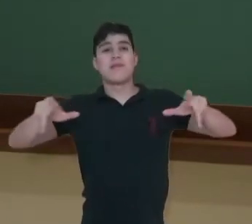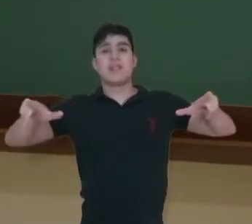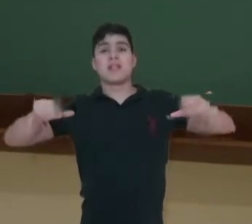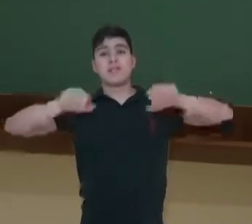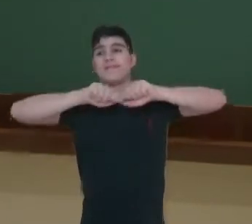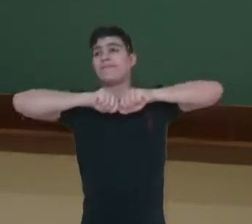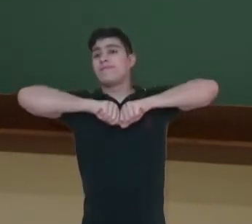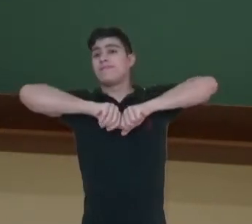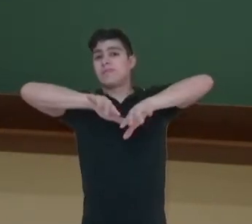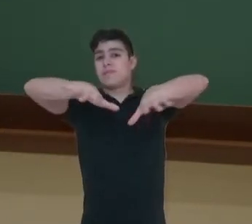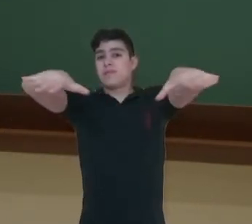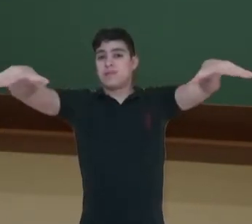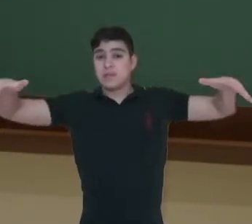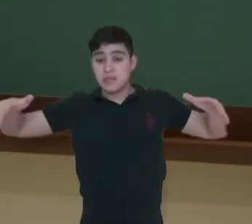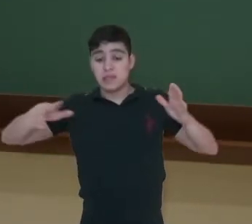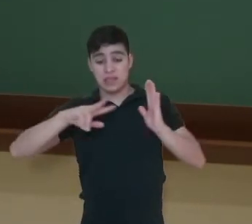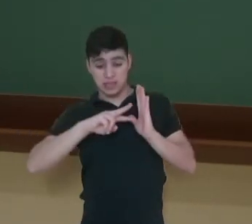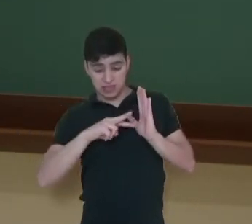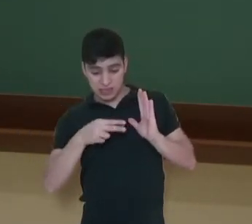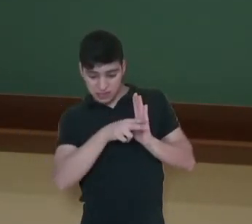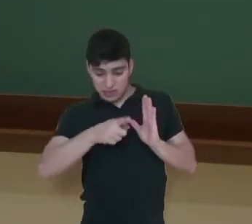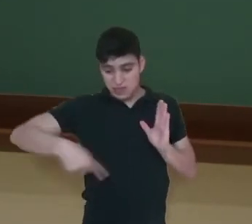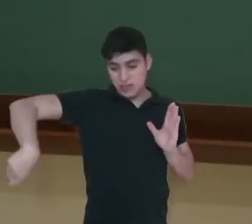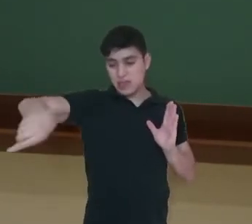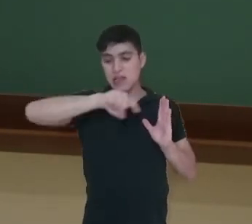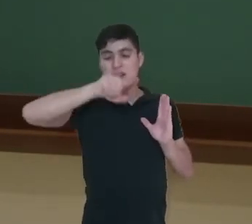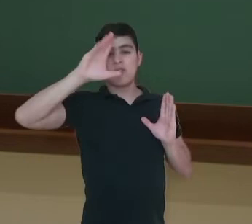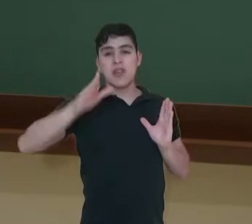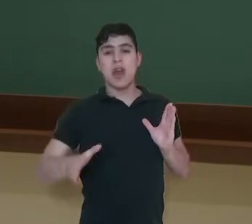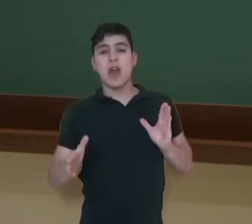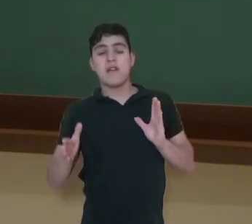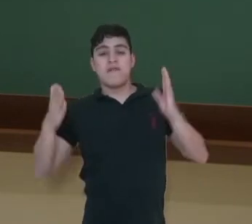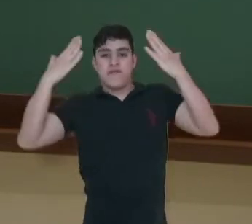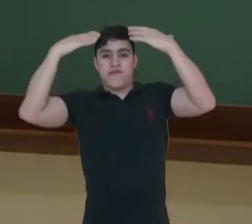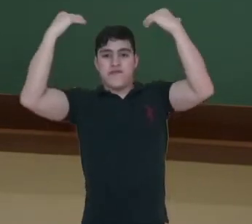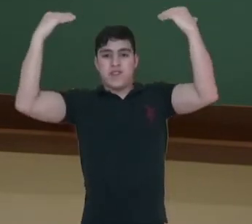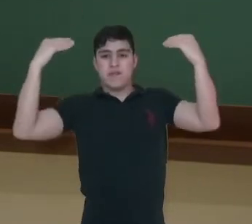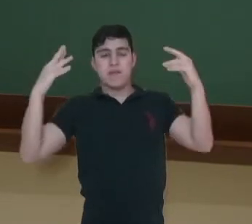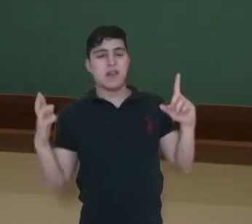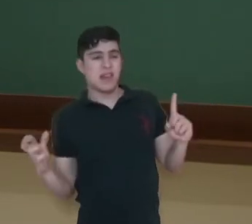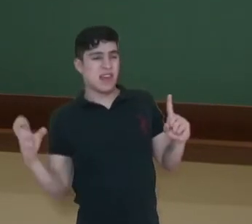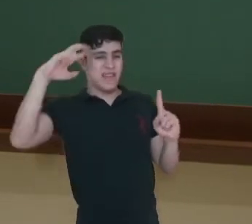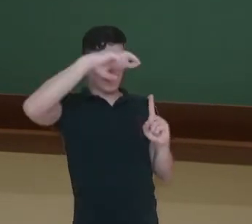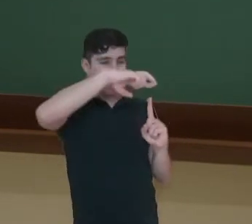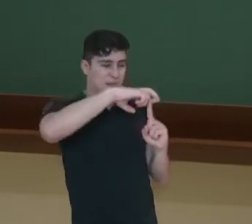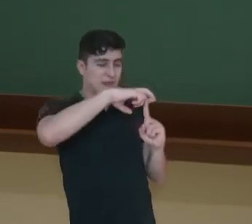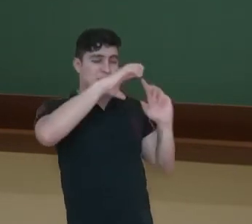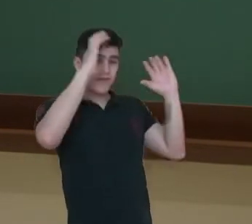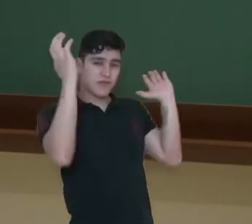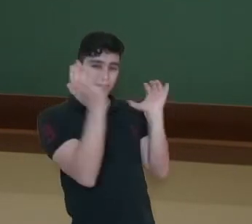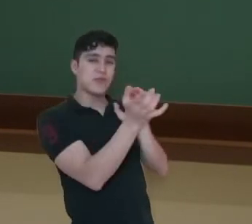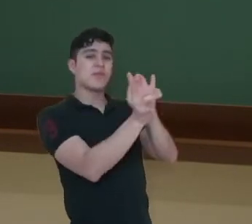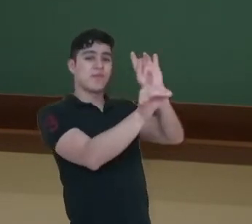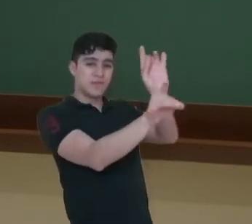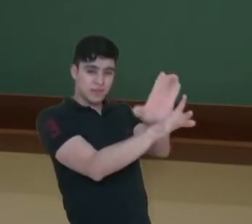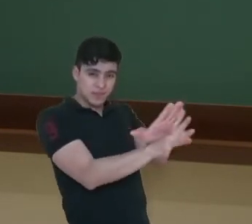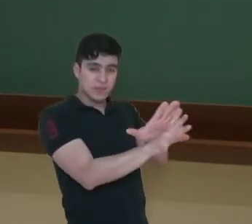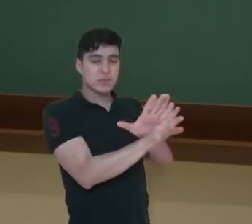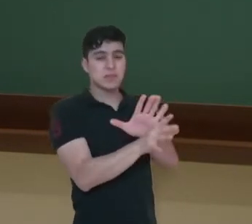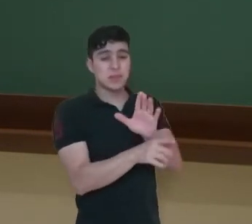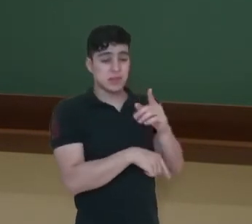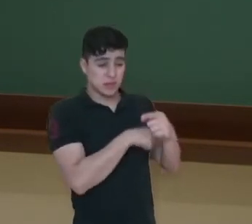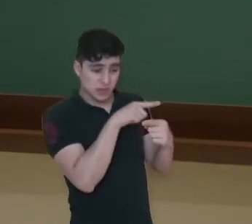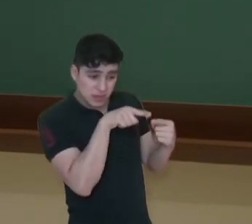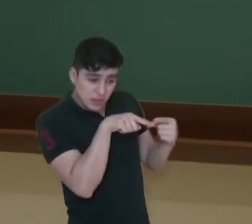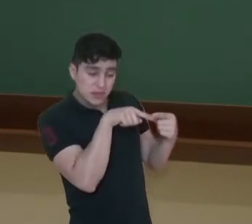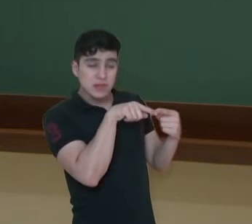expandido. Eles já estão pegando uma linguagem totalmente internacional. Já tem a referência do breaking, do rap, do hip hop